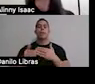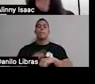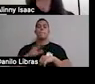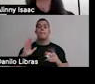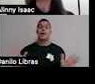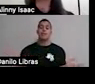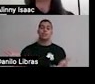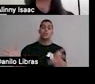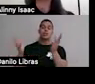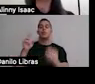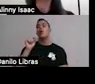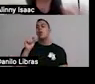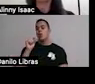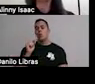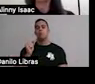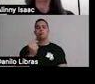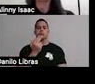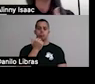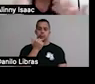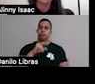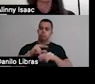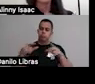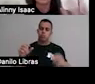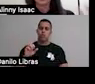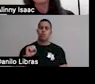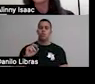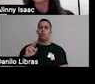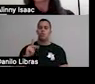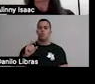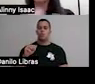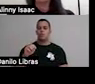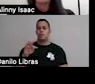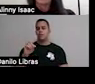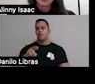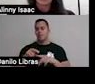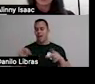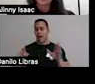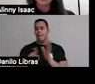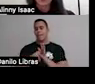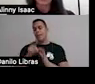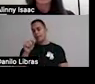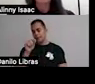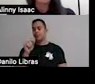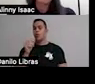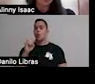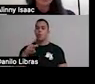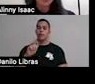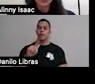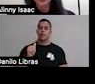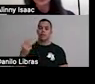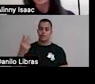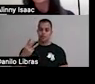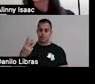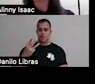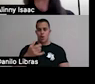a suplementação, portanto, né, dietética, especialmente de mulheres, né, grávidas, com ômega 3, né, com óleo de